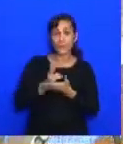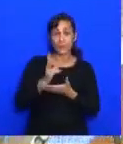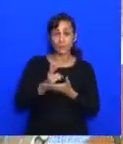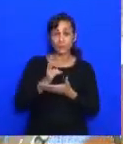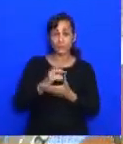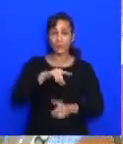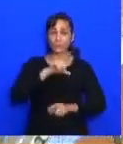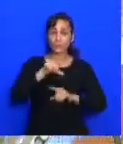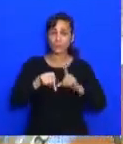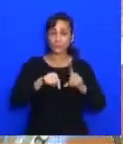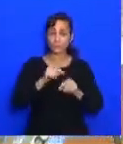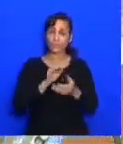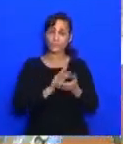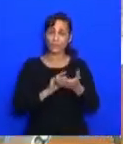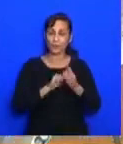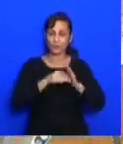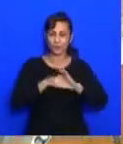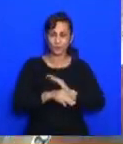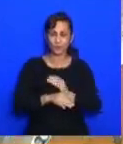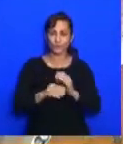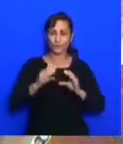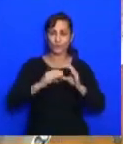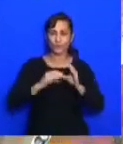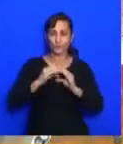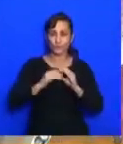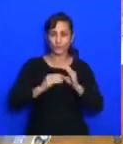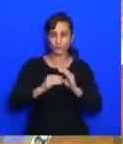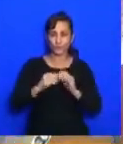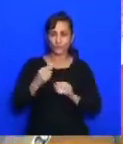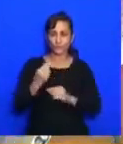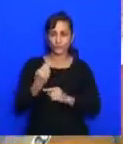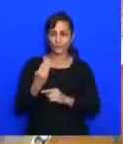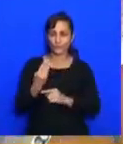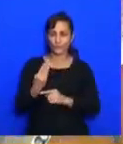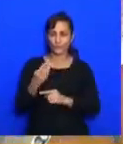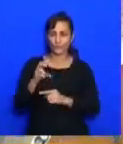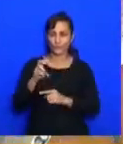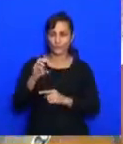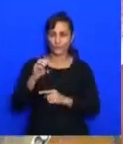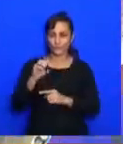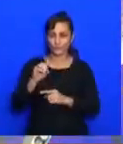sorteio da Lotomania Concurso